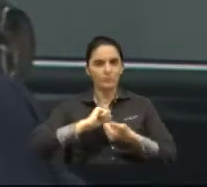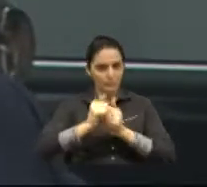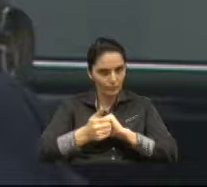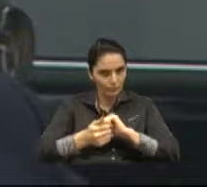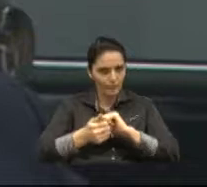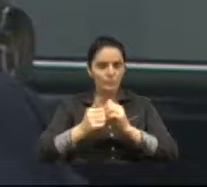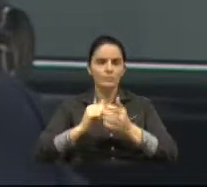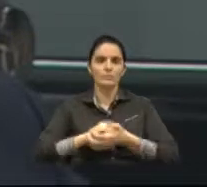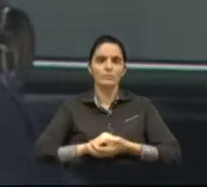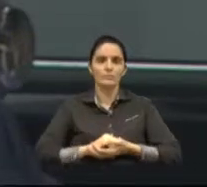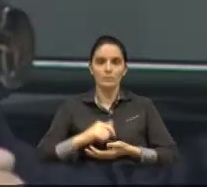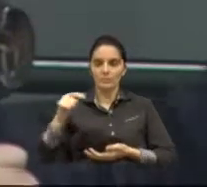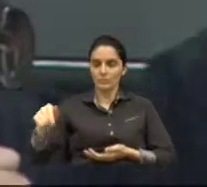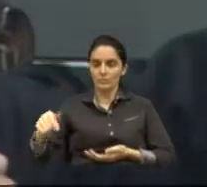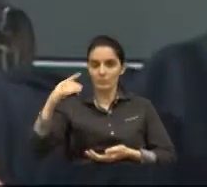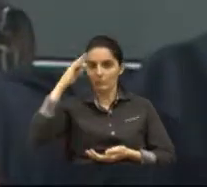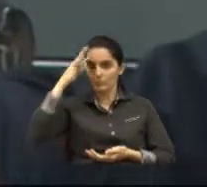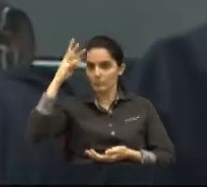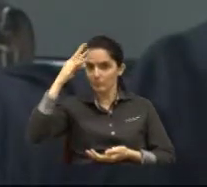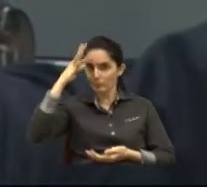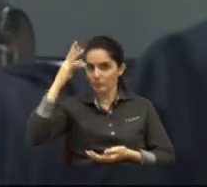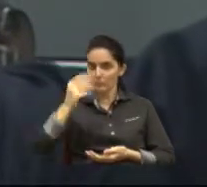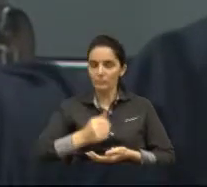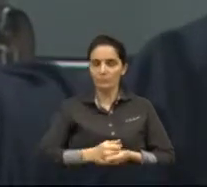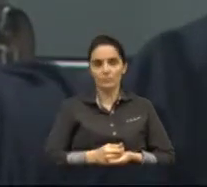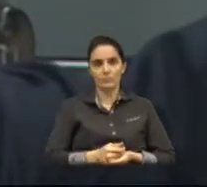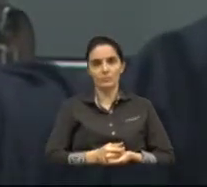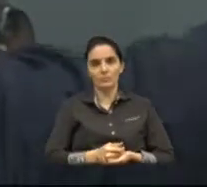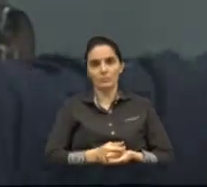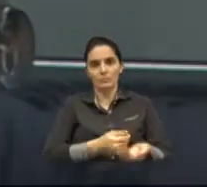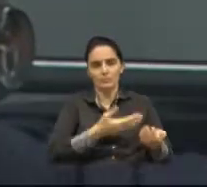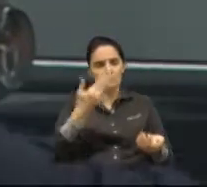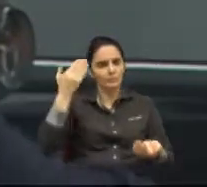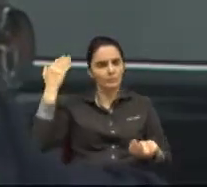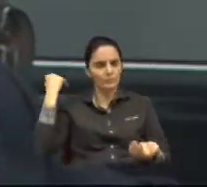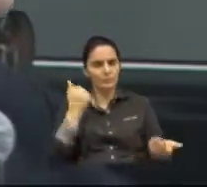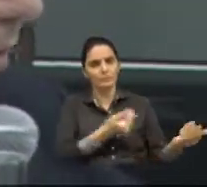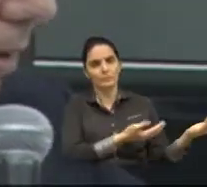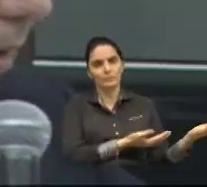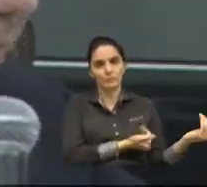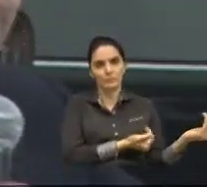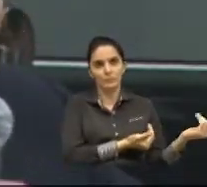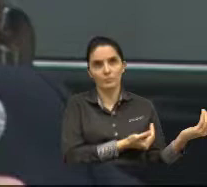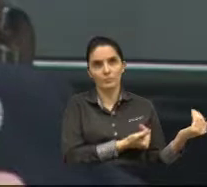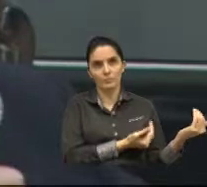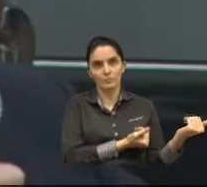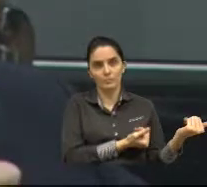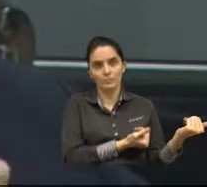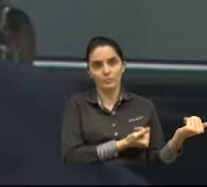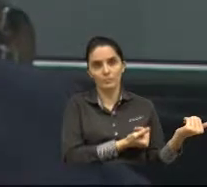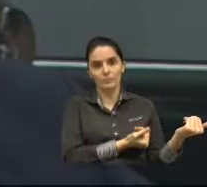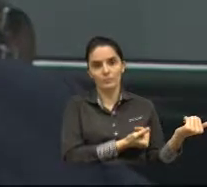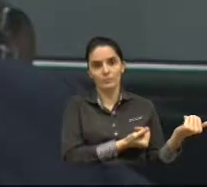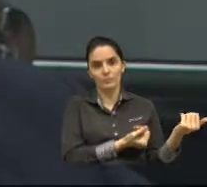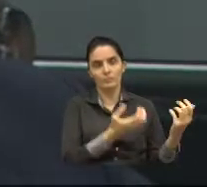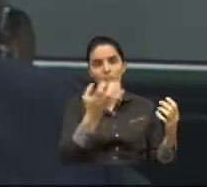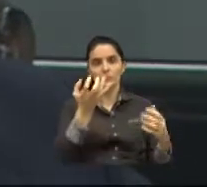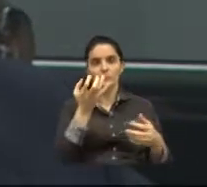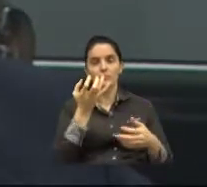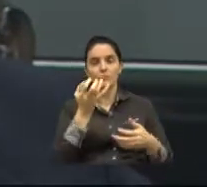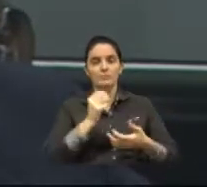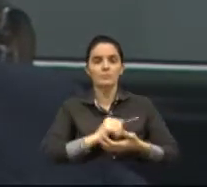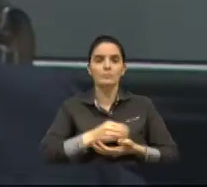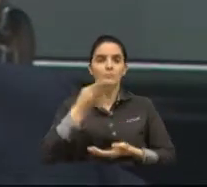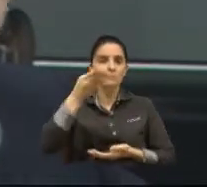Chegou, tinha um sonho muito grande quando jovem, vereador Helder, de jogar no time grande. Foi a São Paulo,